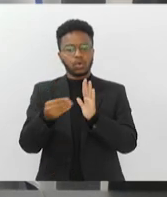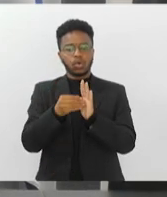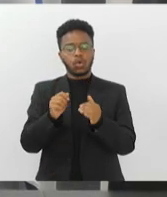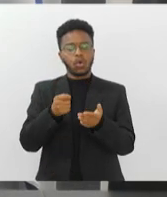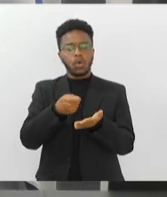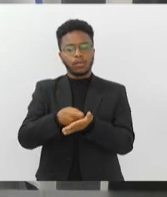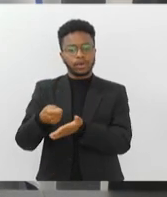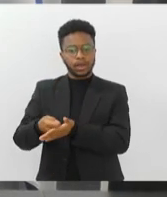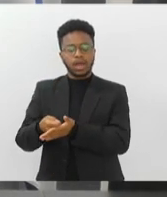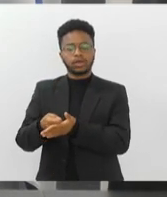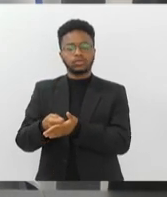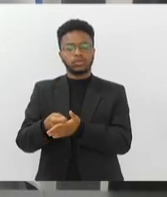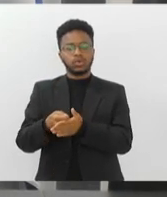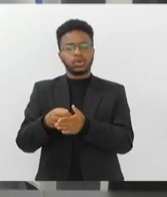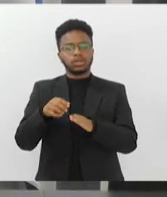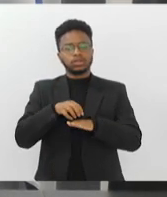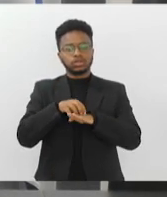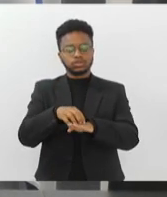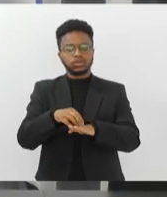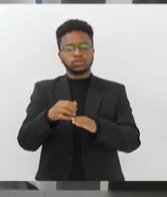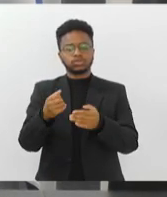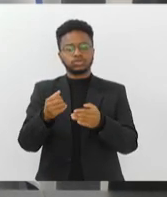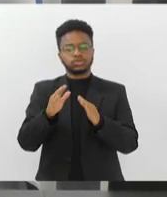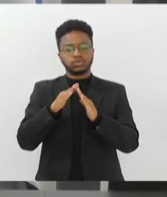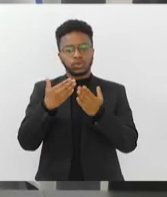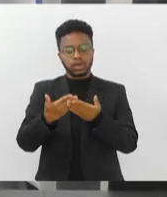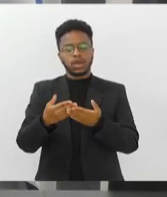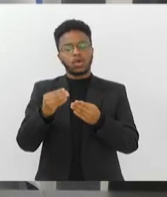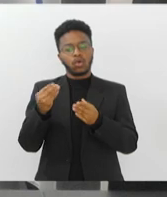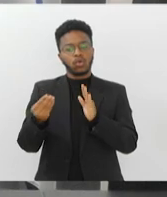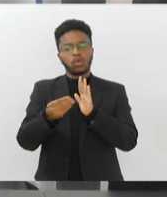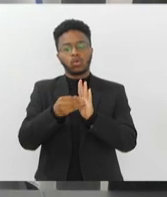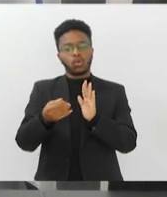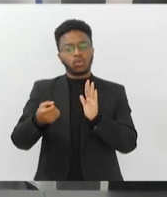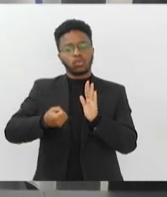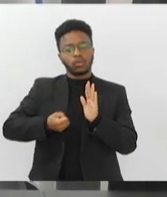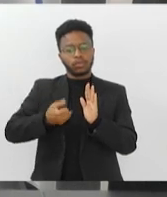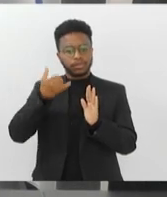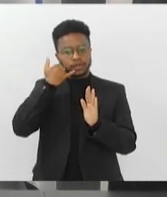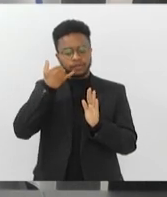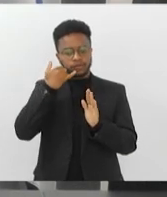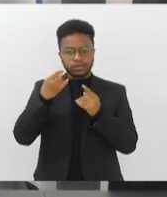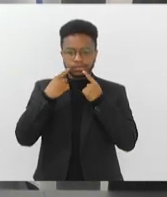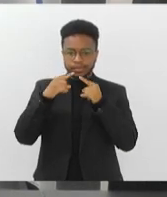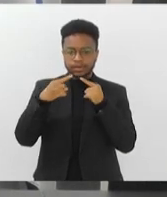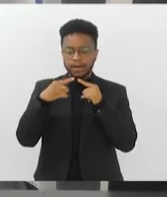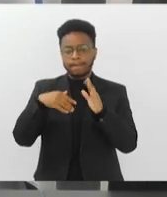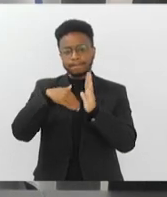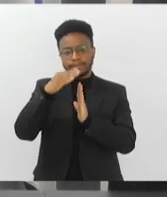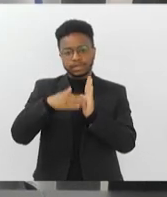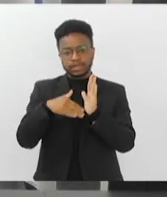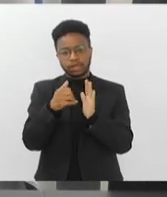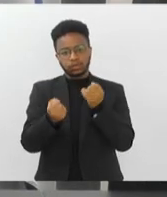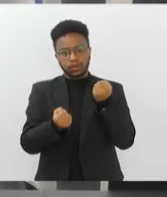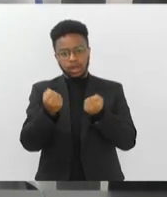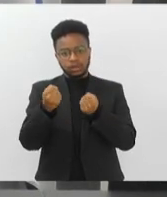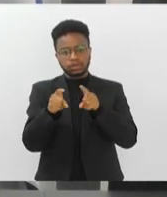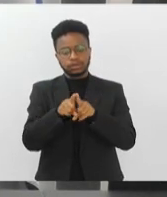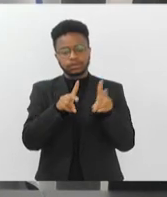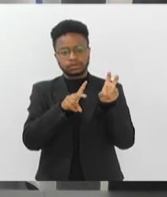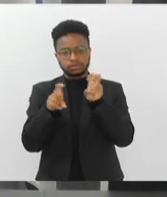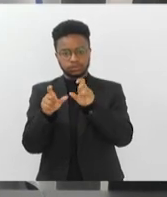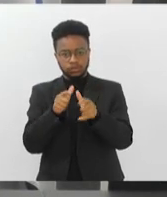escolar exibirem um número de telefone para reclamações pintado em suas carrocerias e da outras